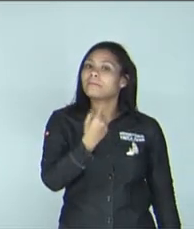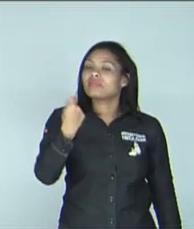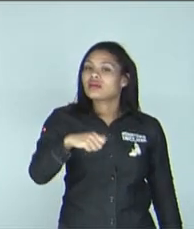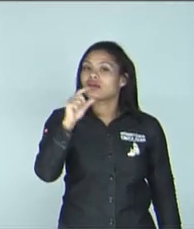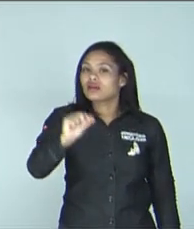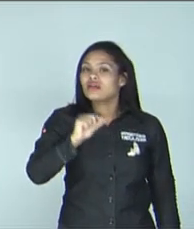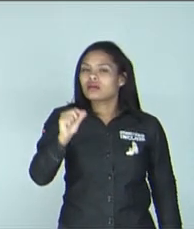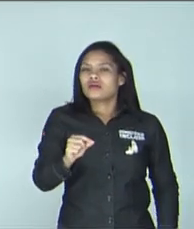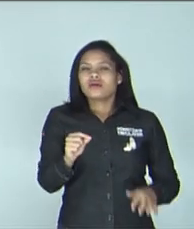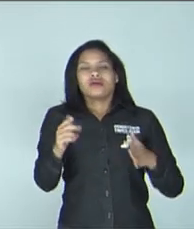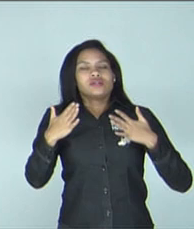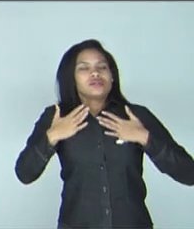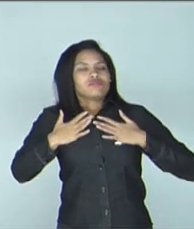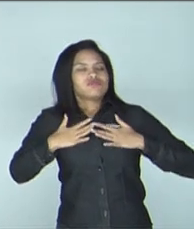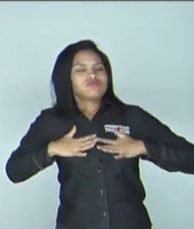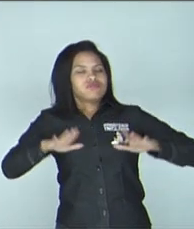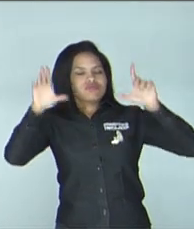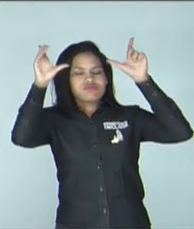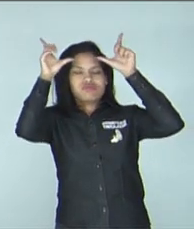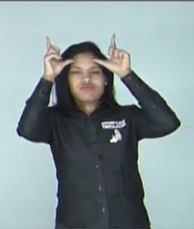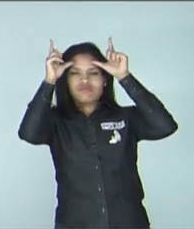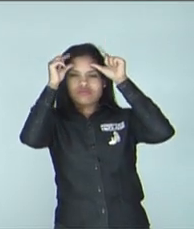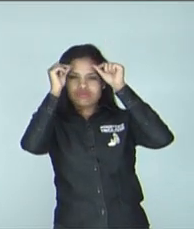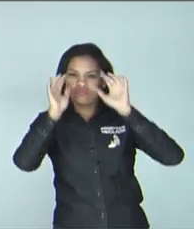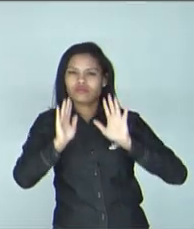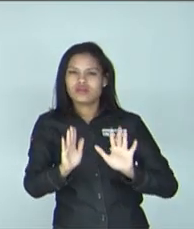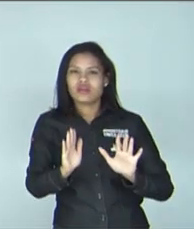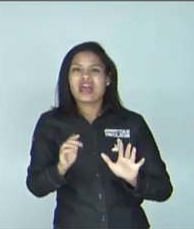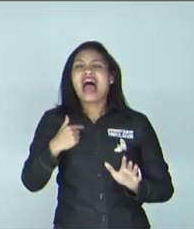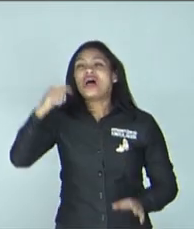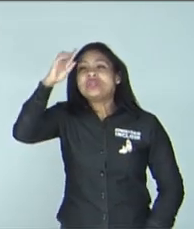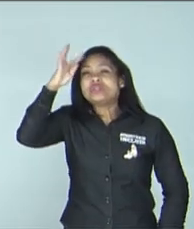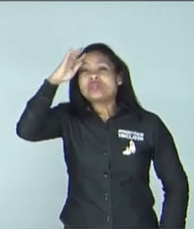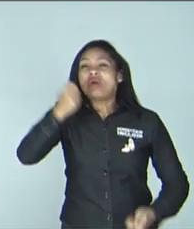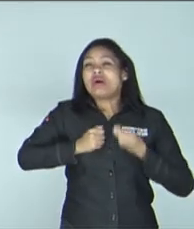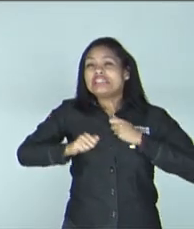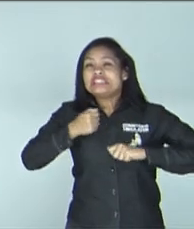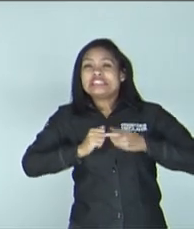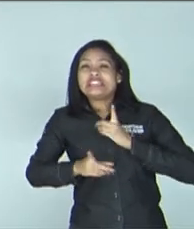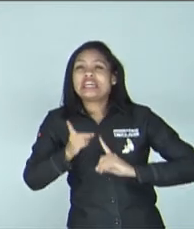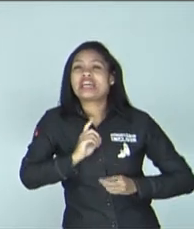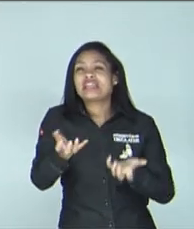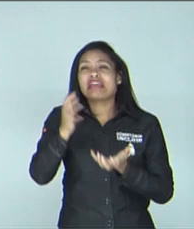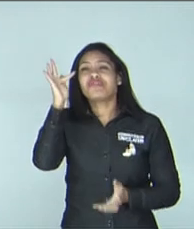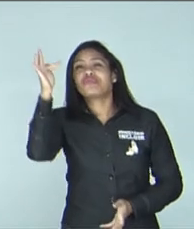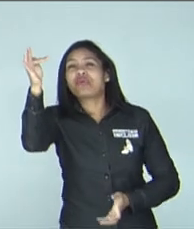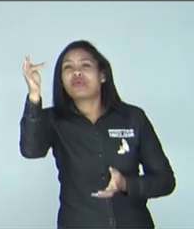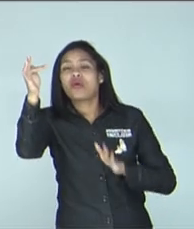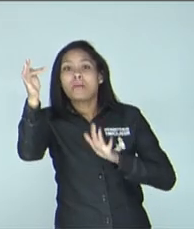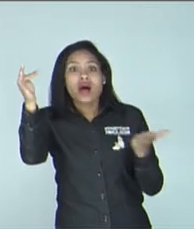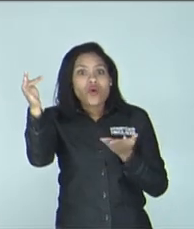de curtir o que a gente já tem e não visão desespero por aquilo que a gente sonha e a gente começa a maltratar todo mundo ao nosso redor